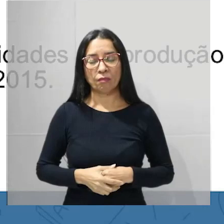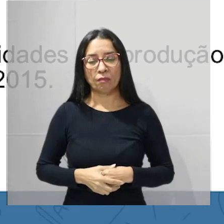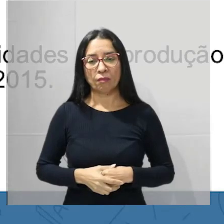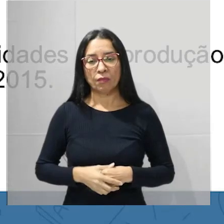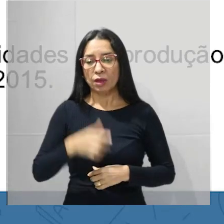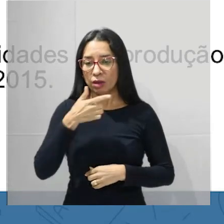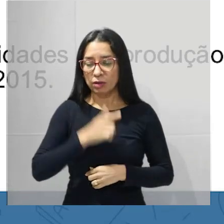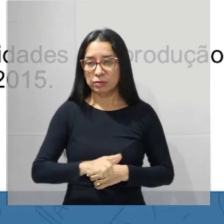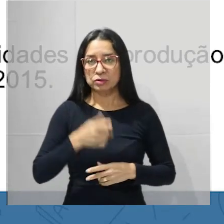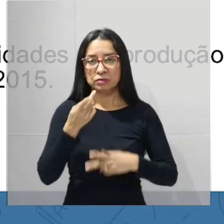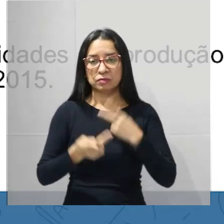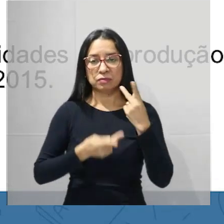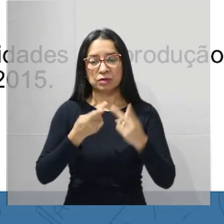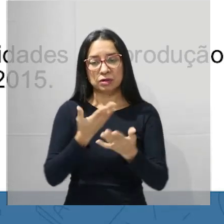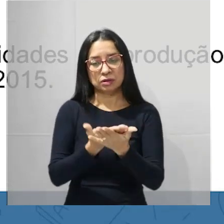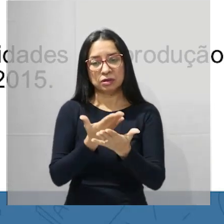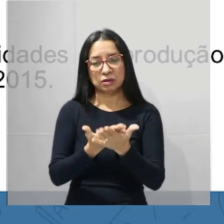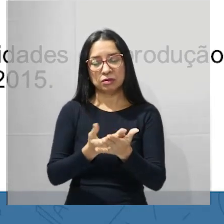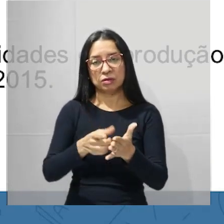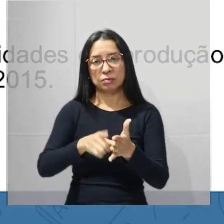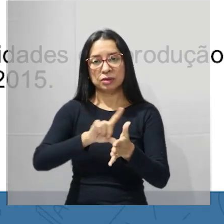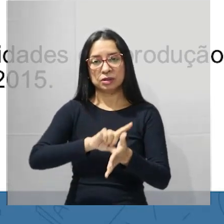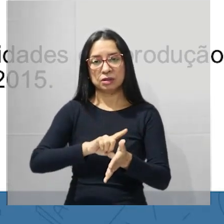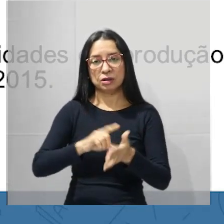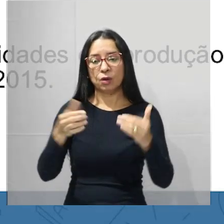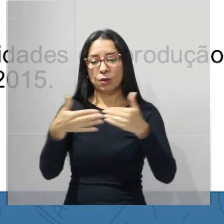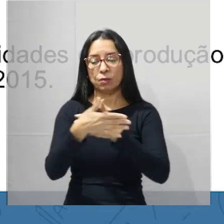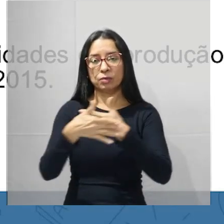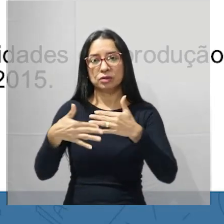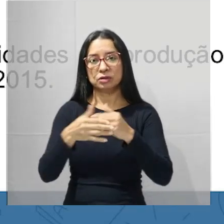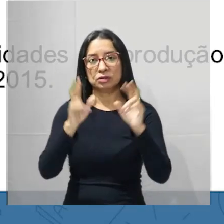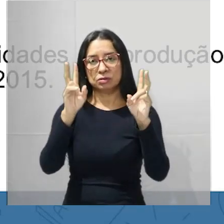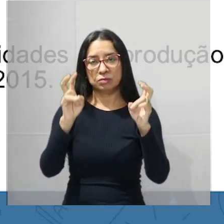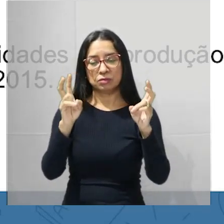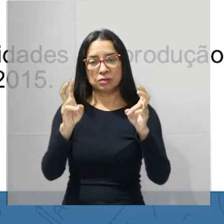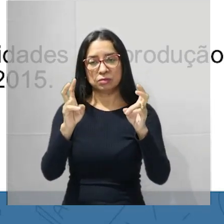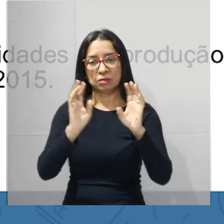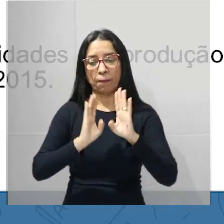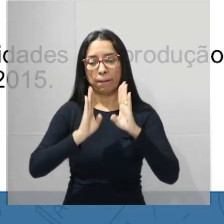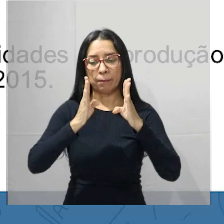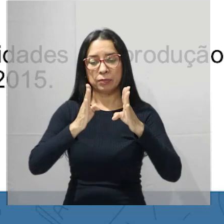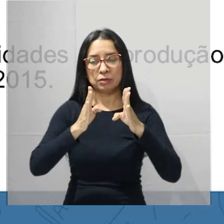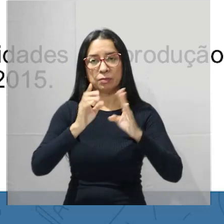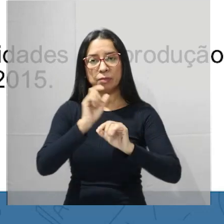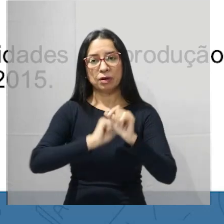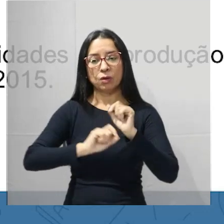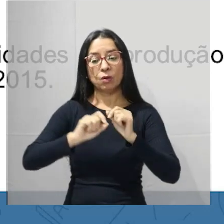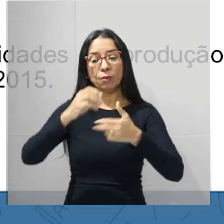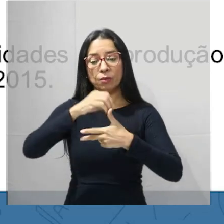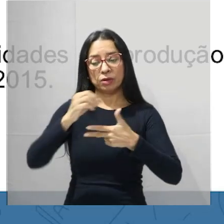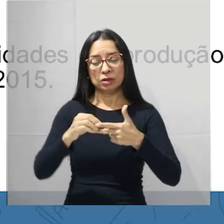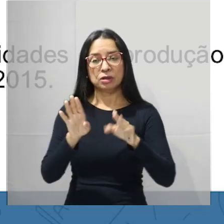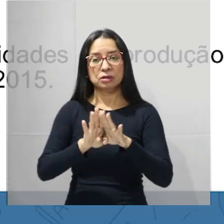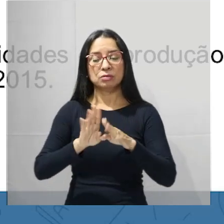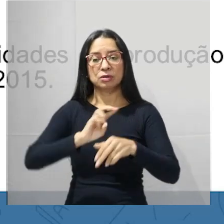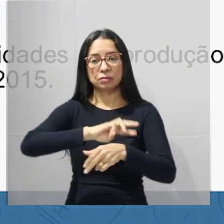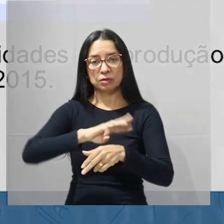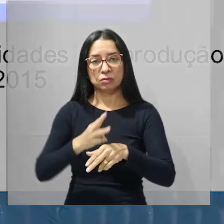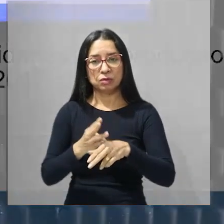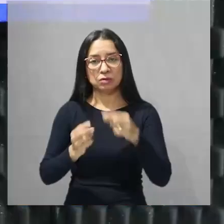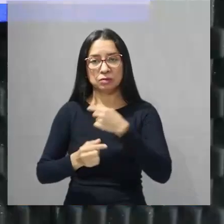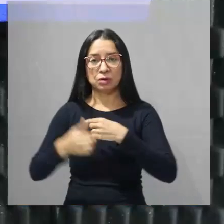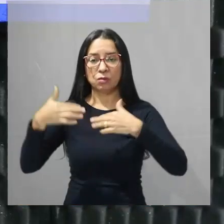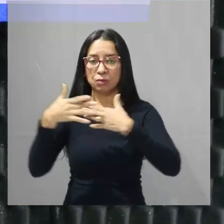na aula passada. Urbanização, galera, é uma temática central, tá? Para o Enem e também para o EMA. E